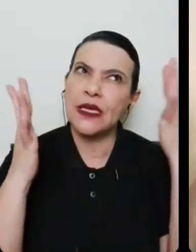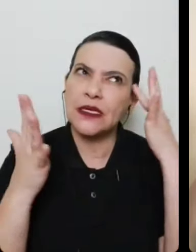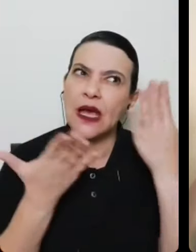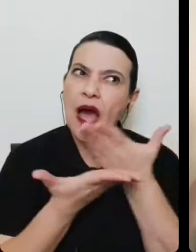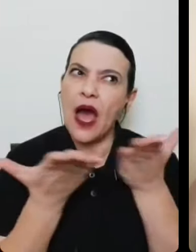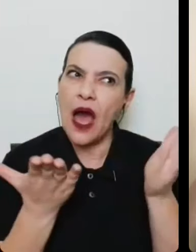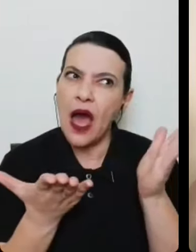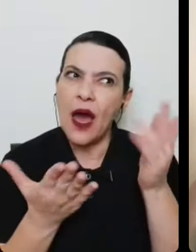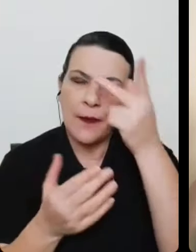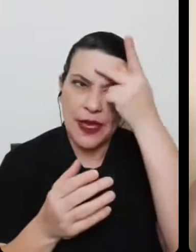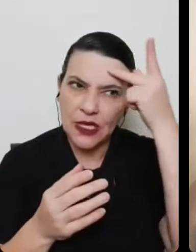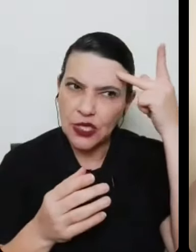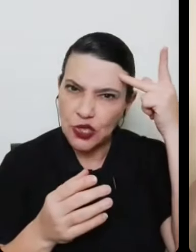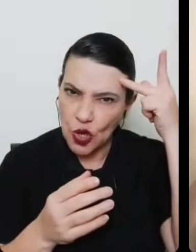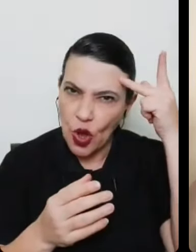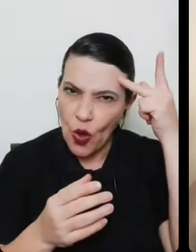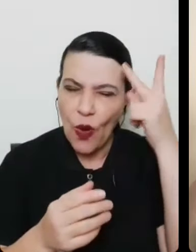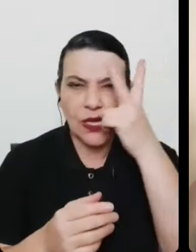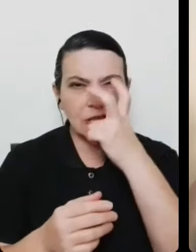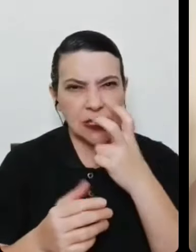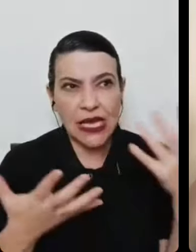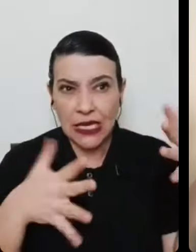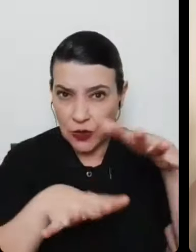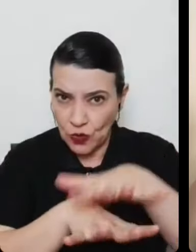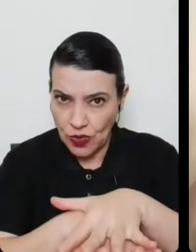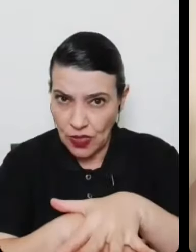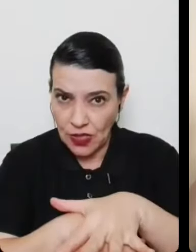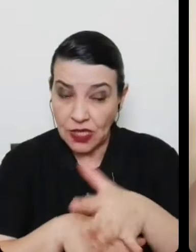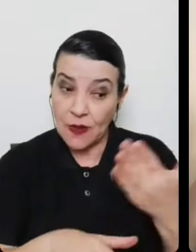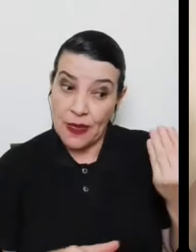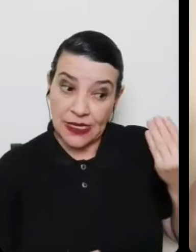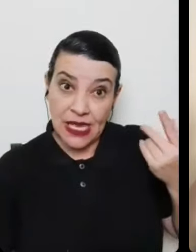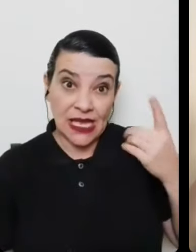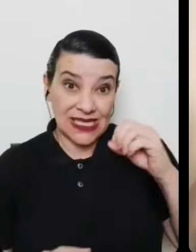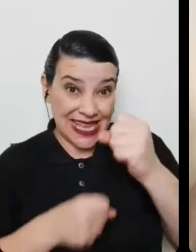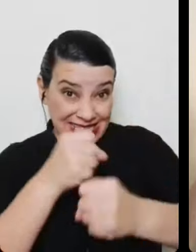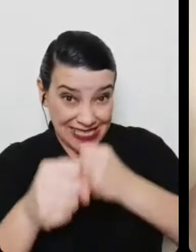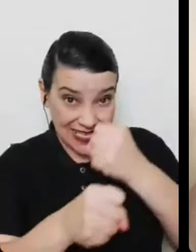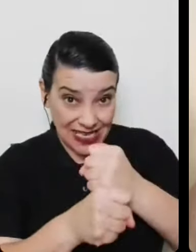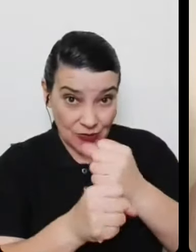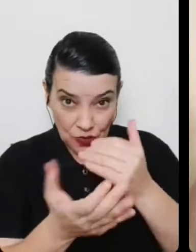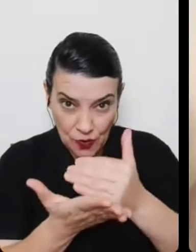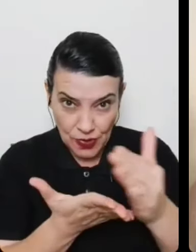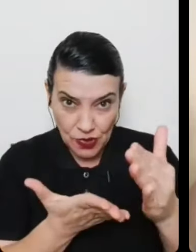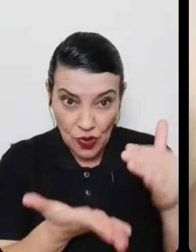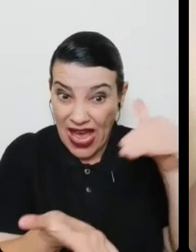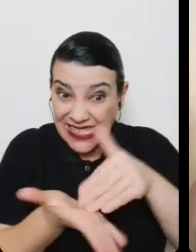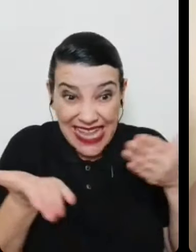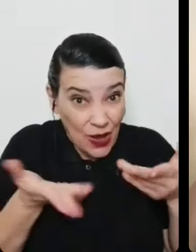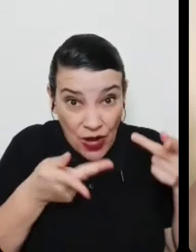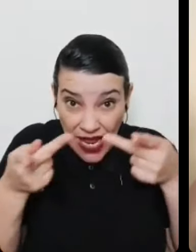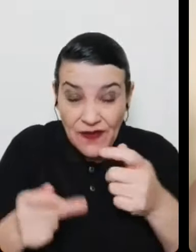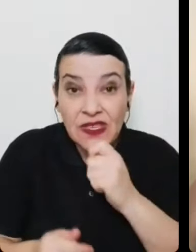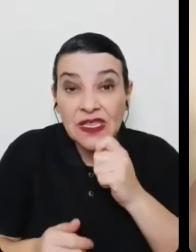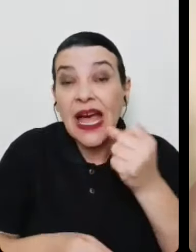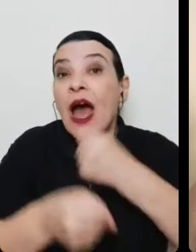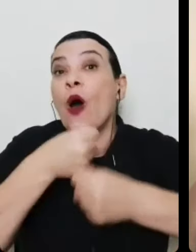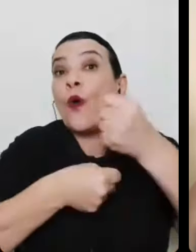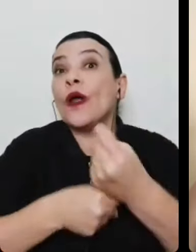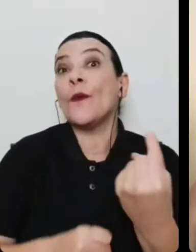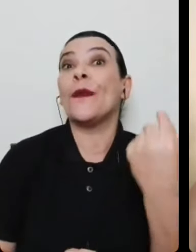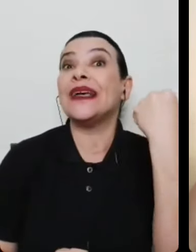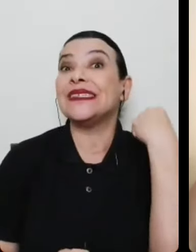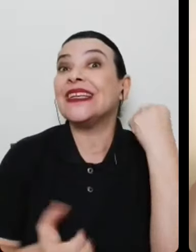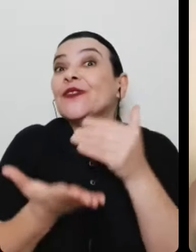pessoas com deficiência visual? Você começou isso há 10 anos e até hoje elas não vão? Ou você começou ano passado? E